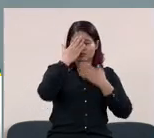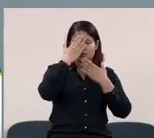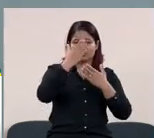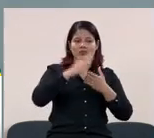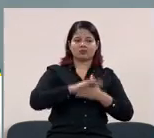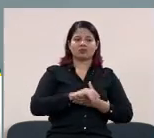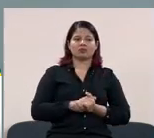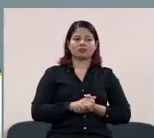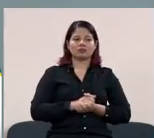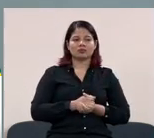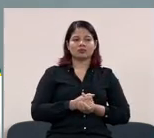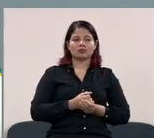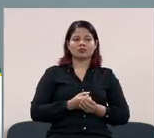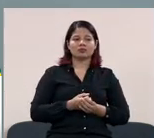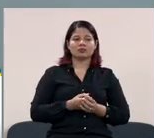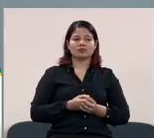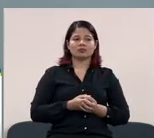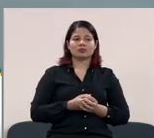senhor presidente.